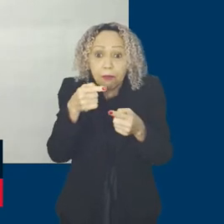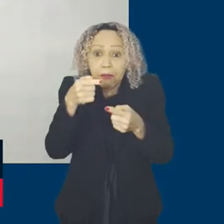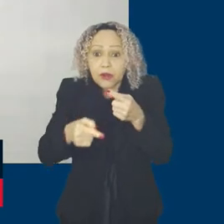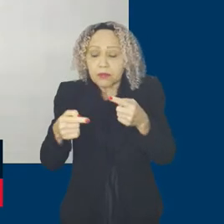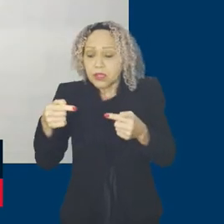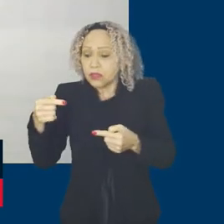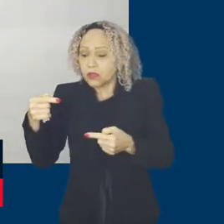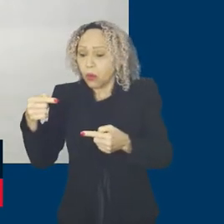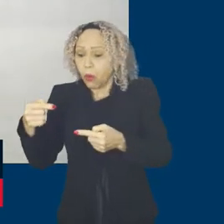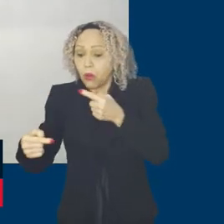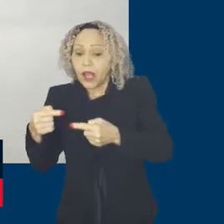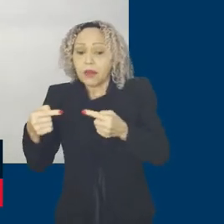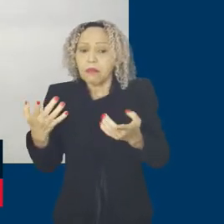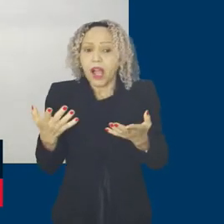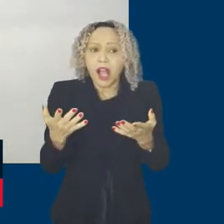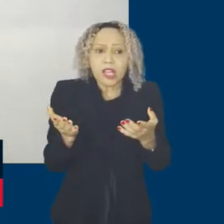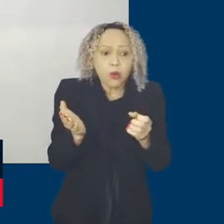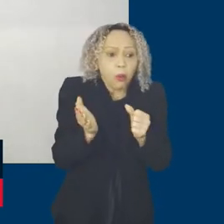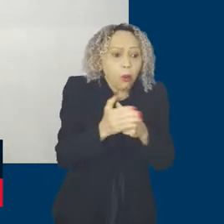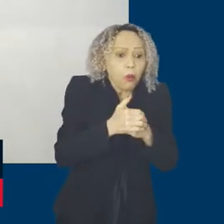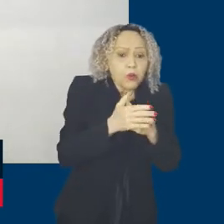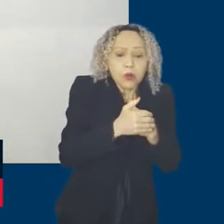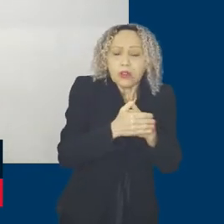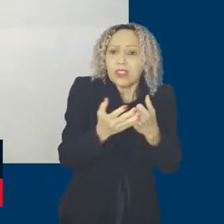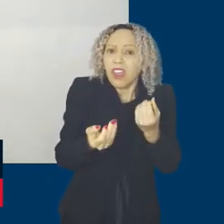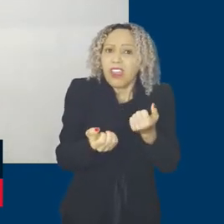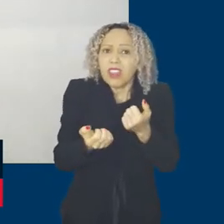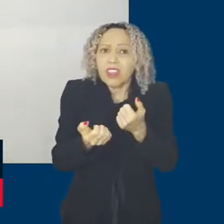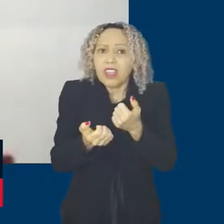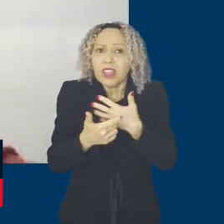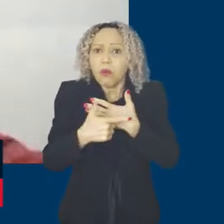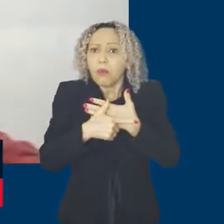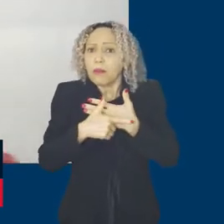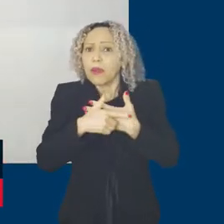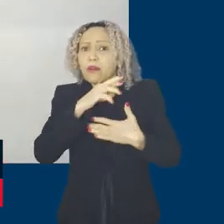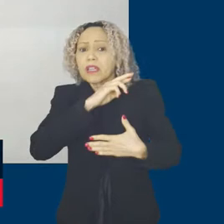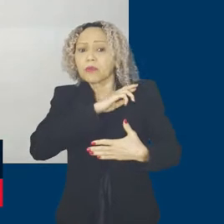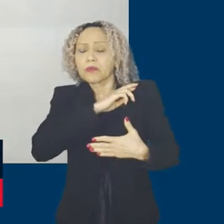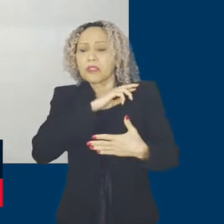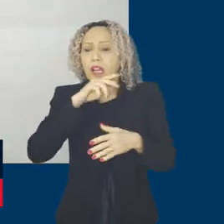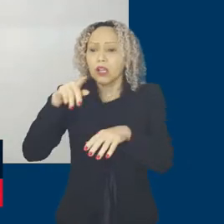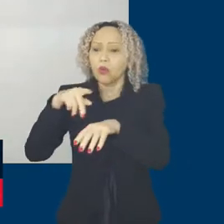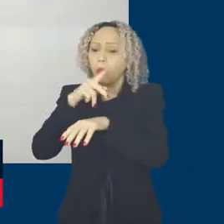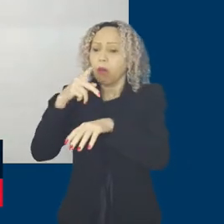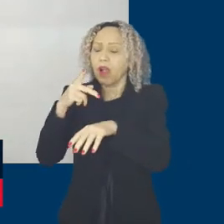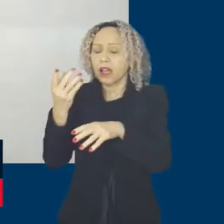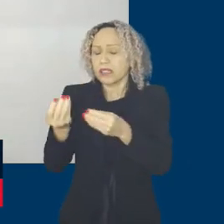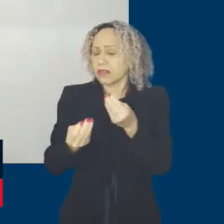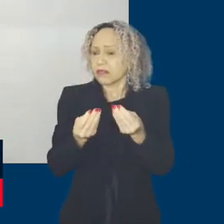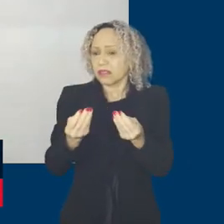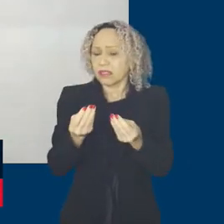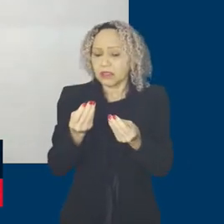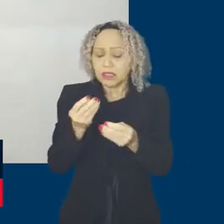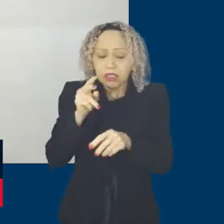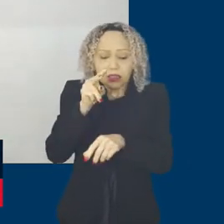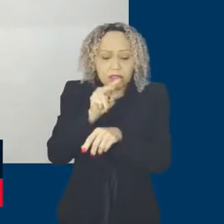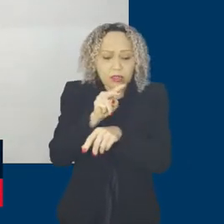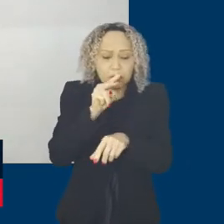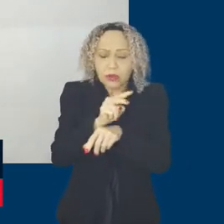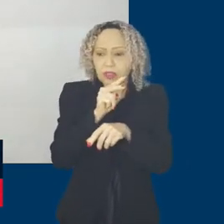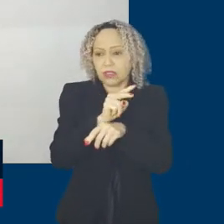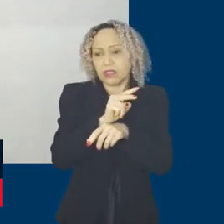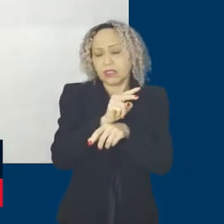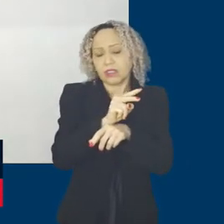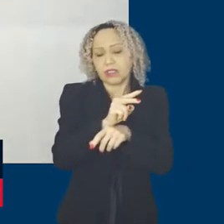então escondessem esse papel, né? Então, quando eu levantei, por exemplo, o debate do agro, que criou grande polêmica no